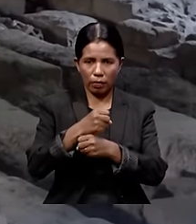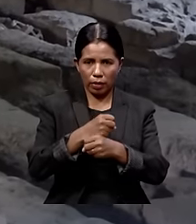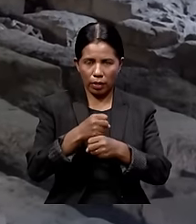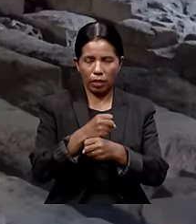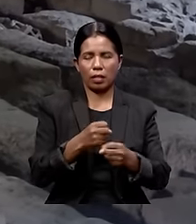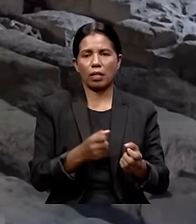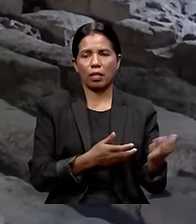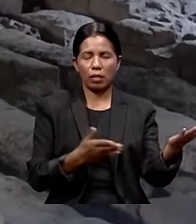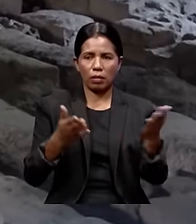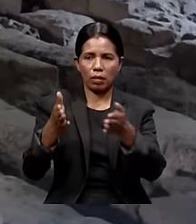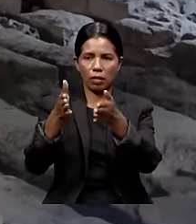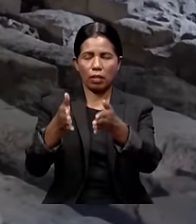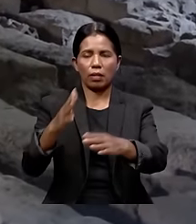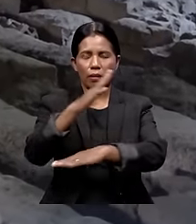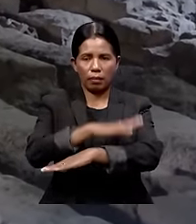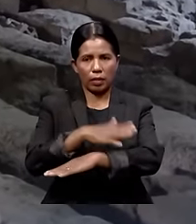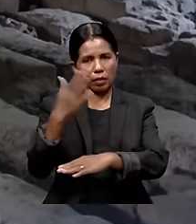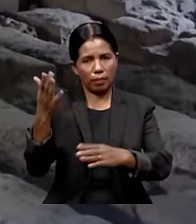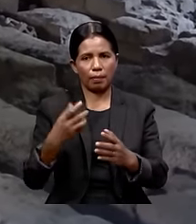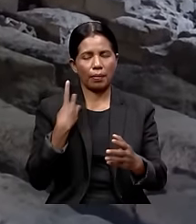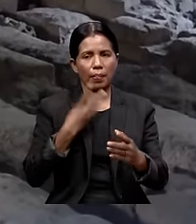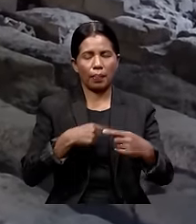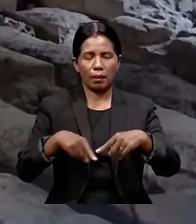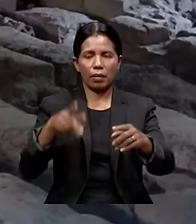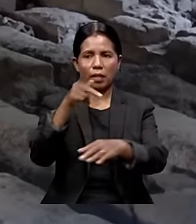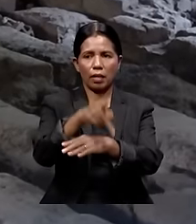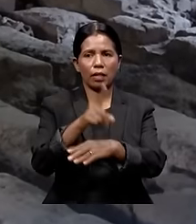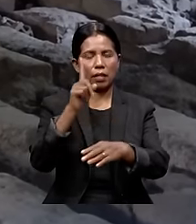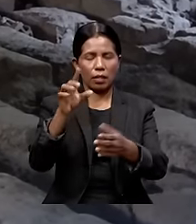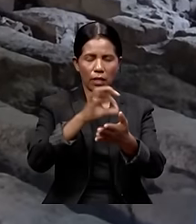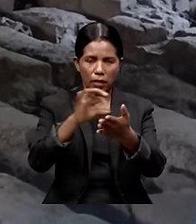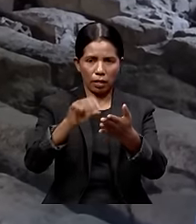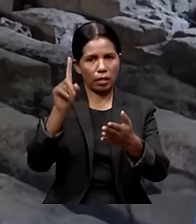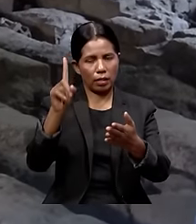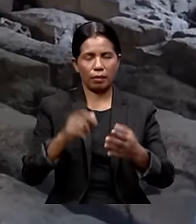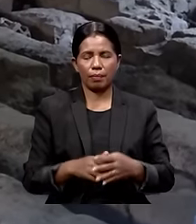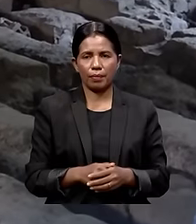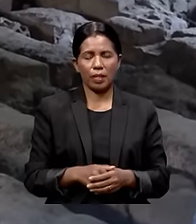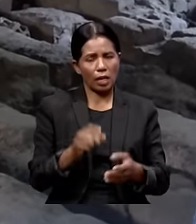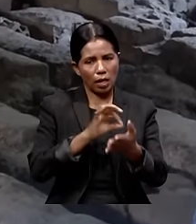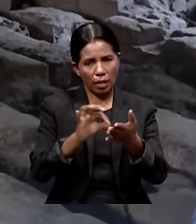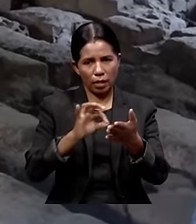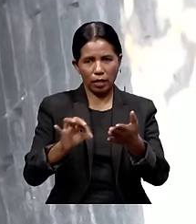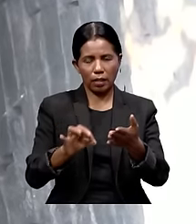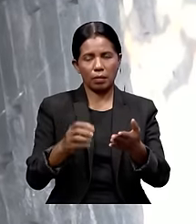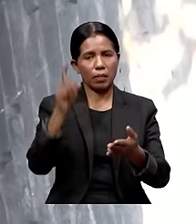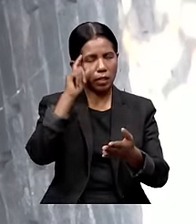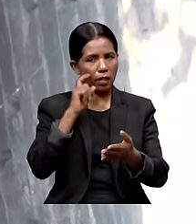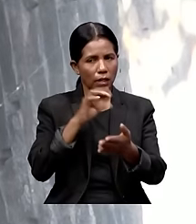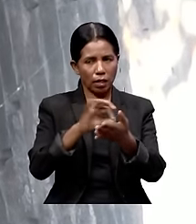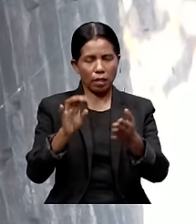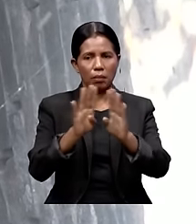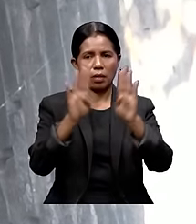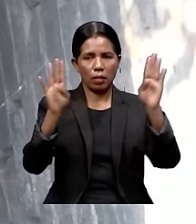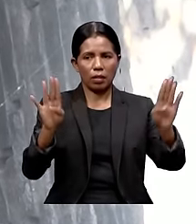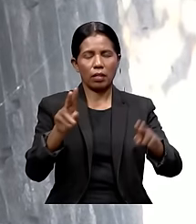kafe, hori bahat tur, hoto himeza neba. Ami bahan sekala nene, niya kisya kere kela. Niya kere kela, ami toho ba nene kan, ami loko partau